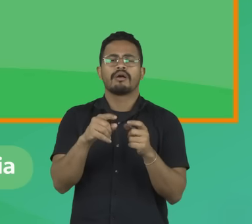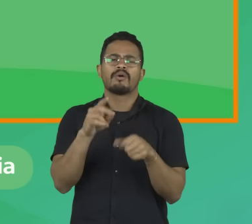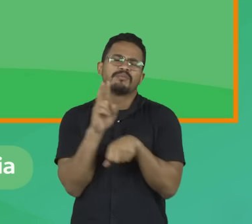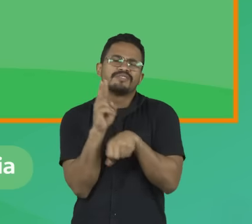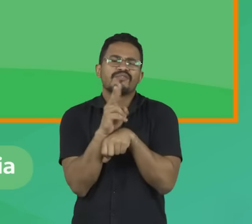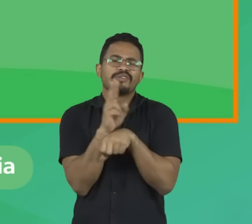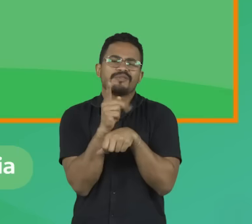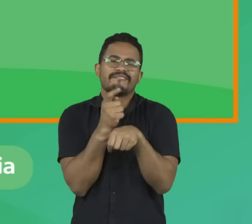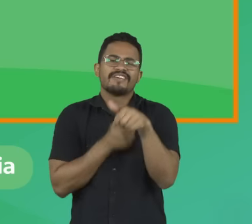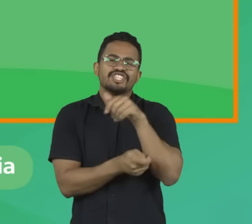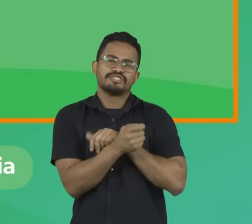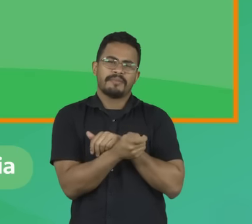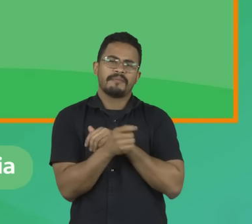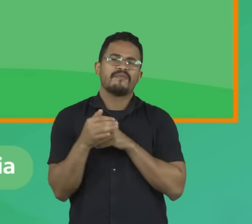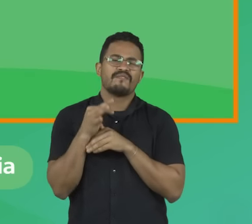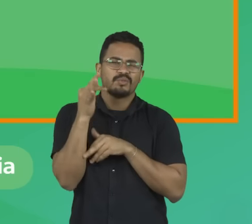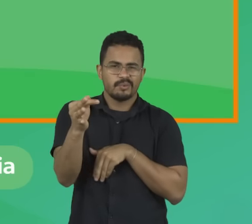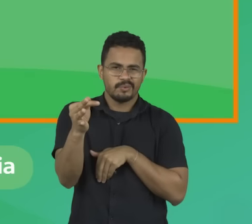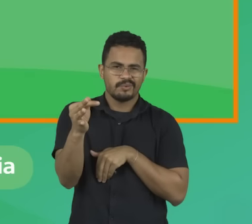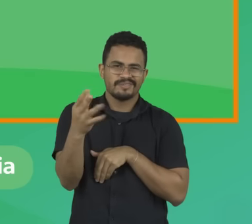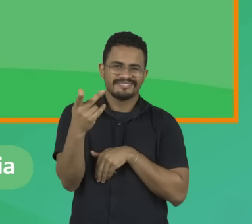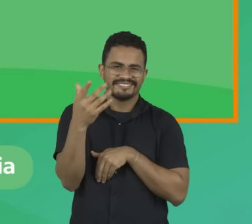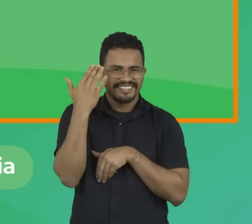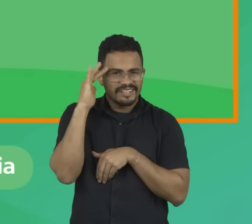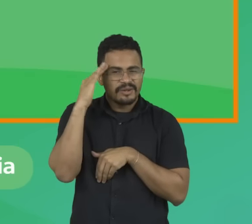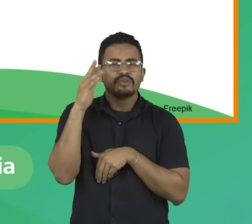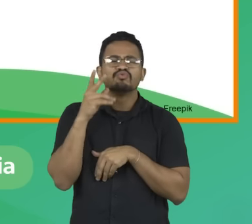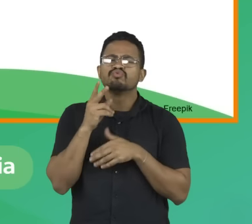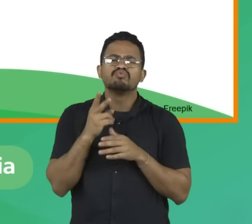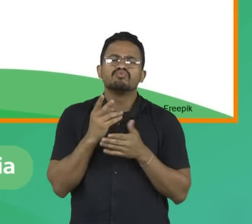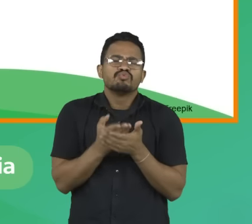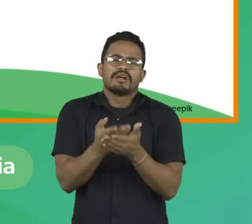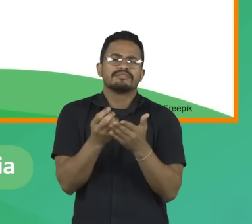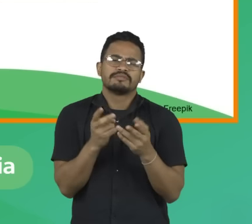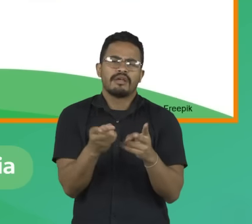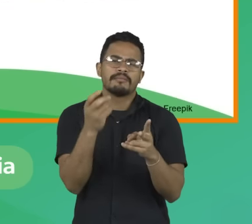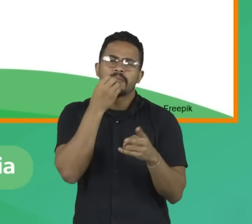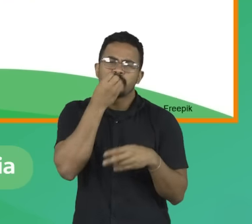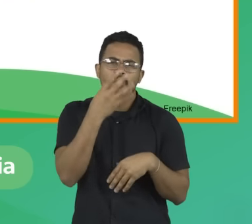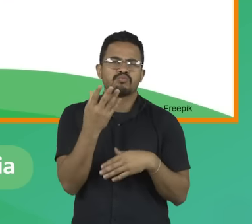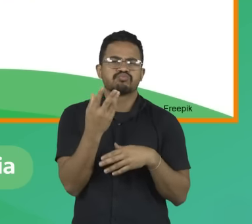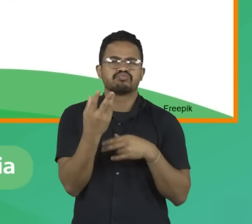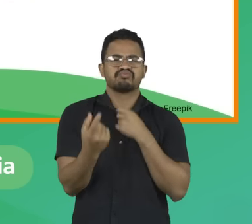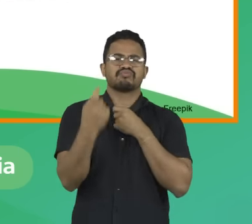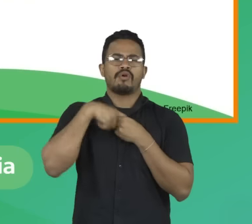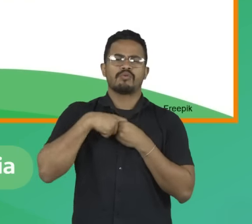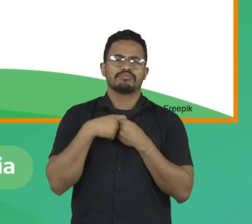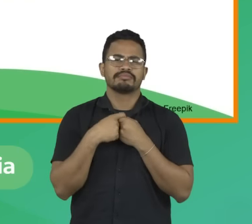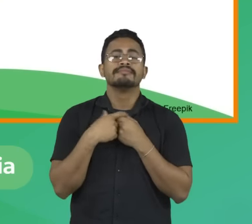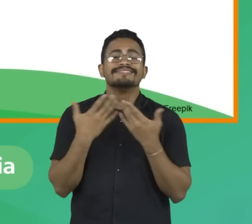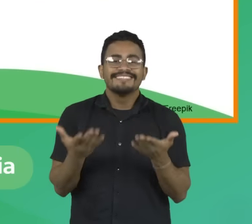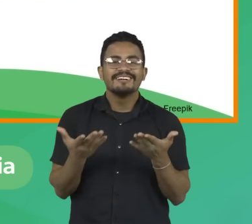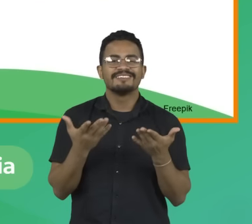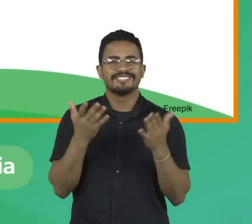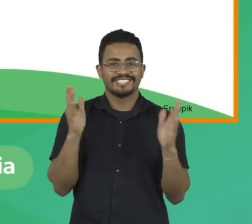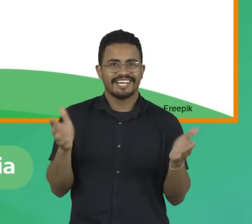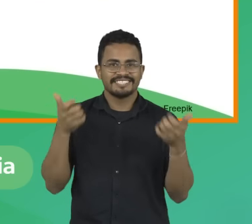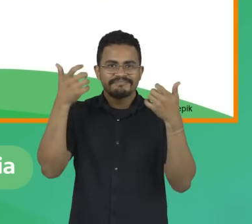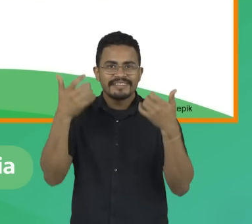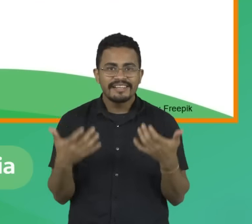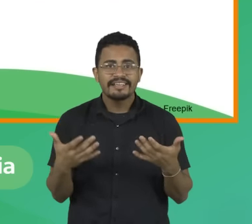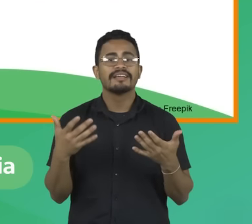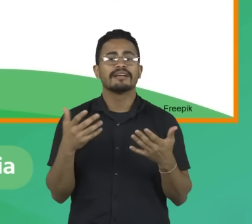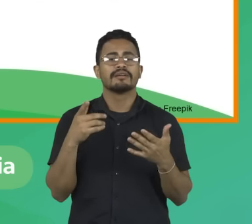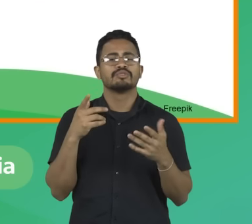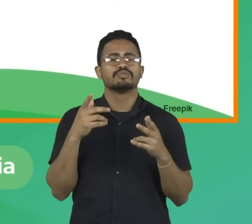que você está fazendo mais adiante. Estudar sempre traz retorno. Bom, como eu disse, eu vou tratar sobre a